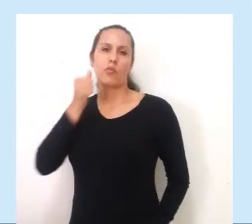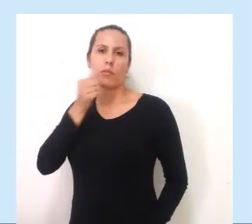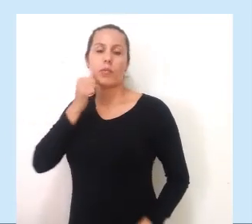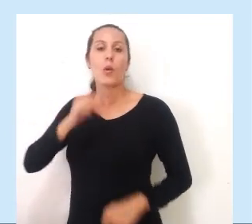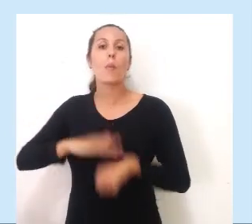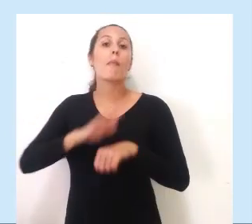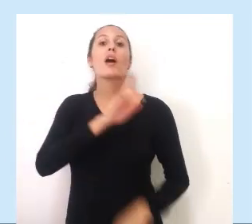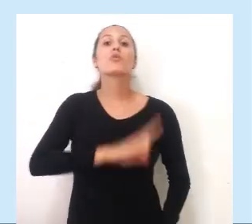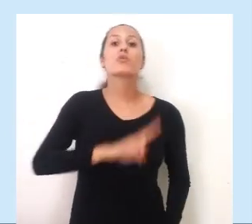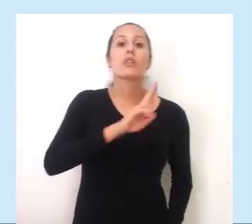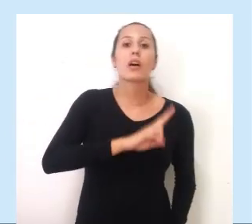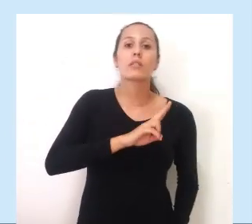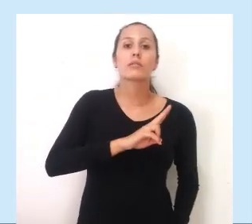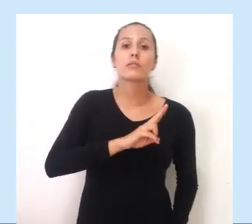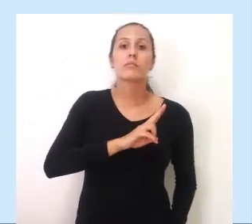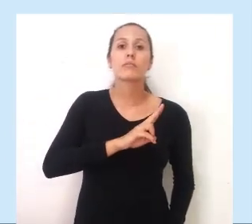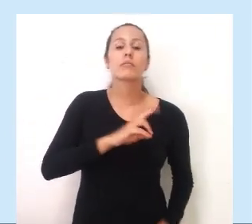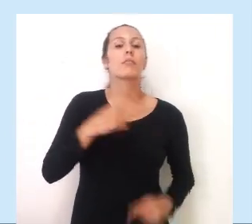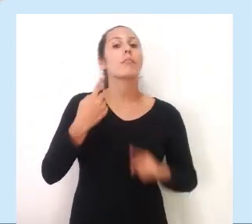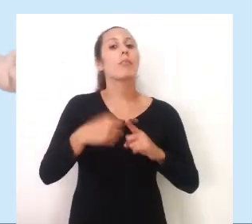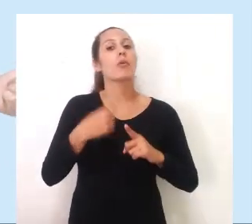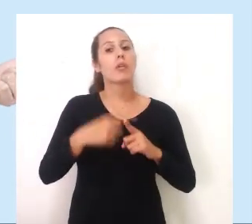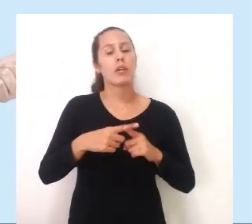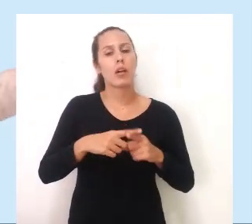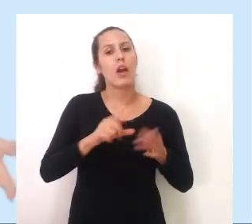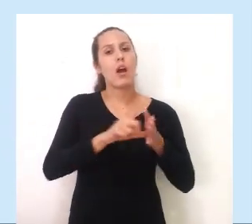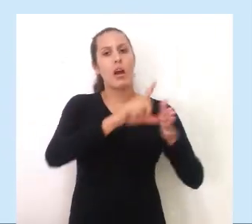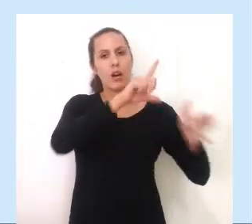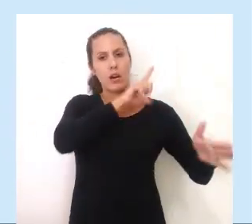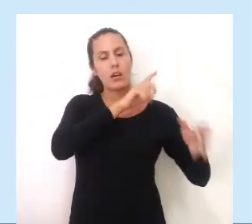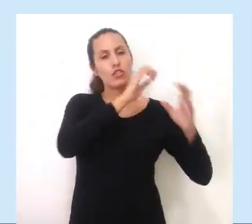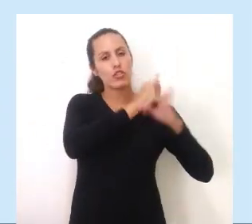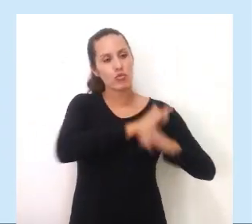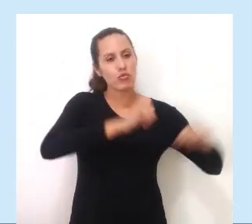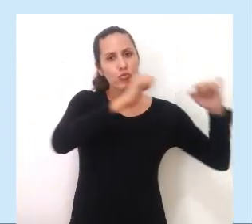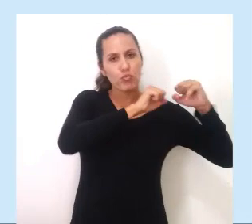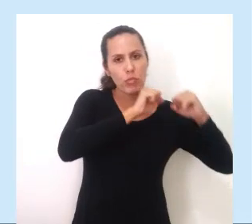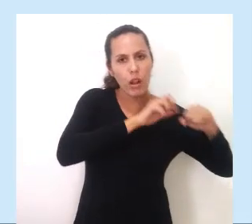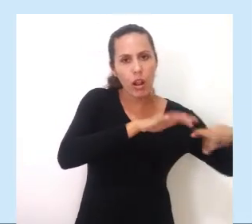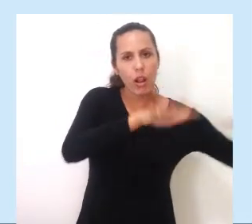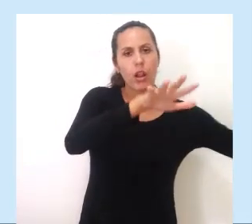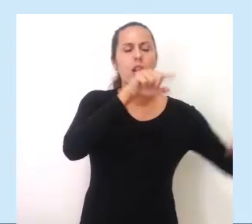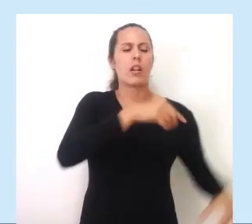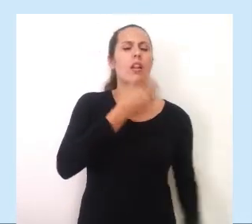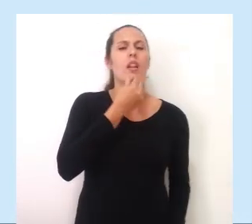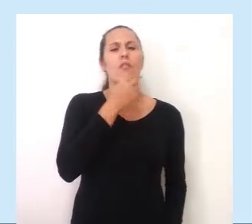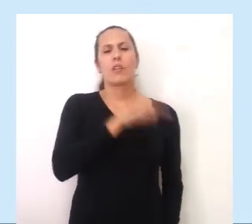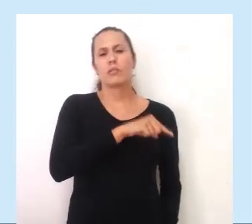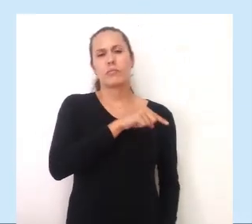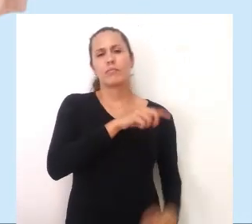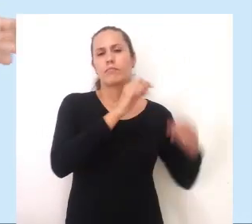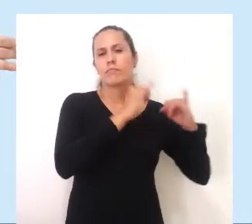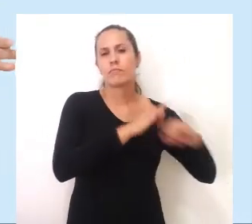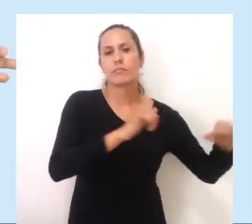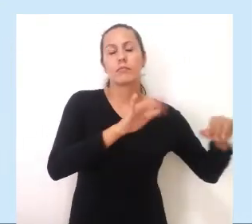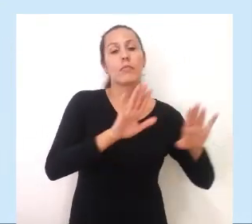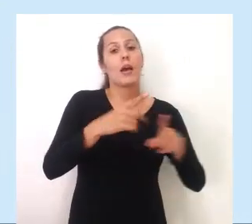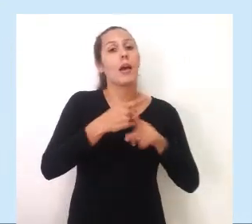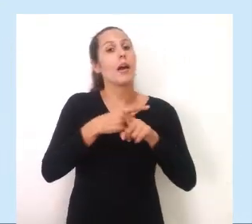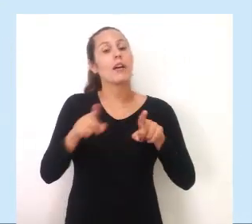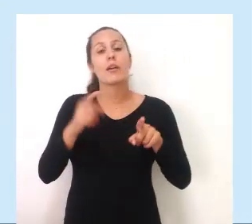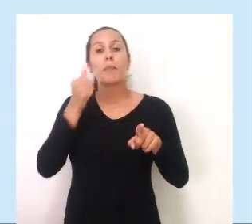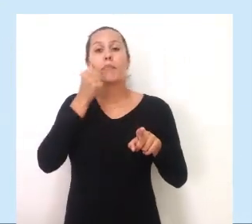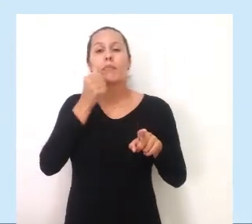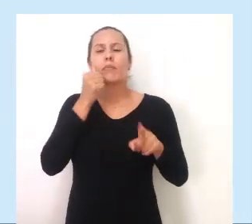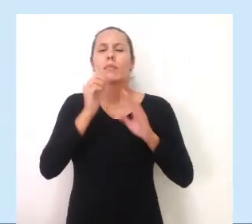feminino. Qual é o melhor, Dantas? O feminino. Qual é o mais usado? Porque houve uma grande